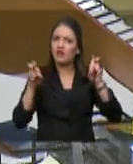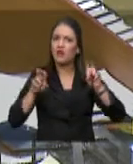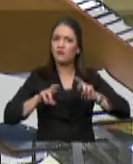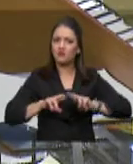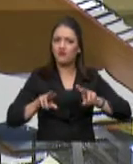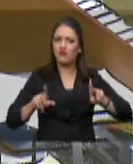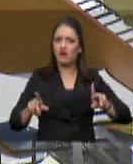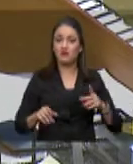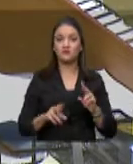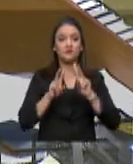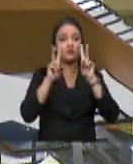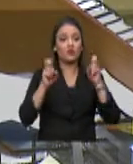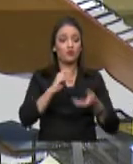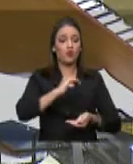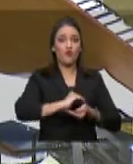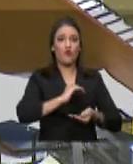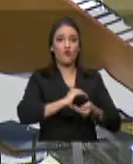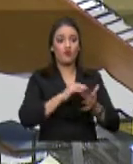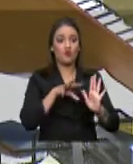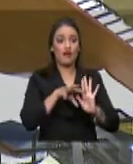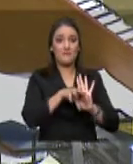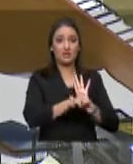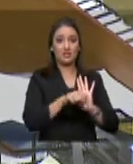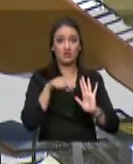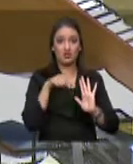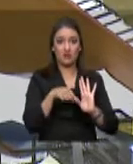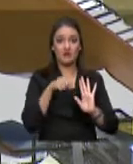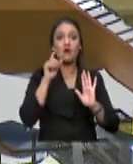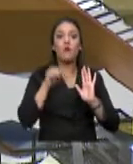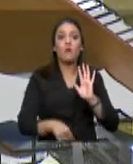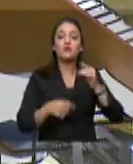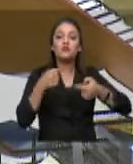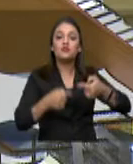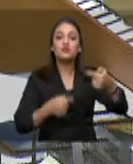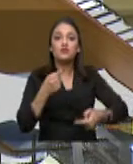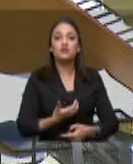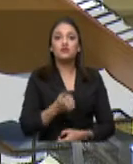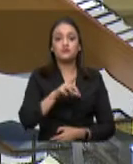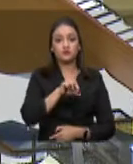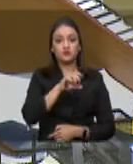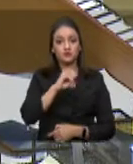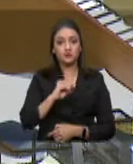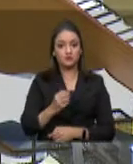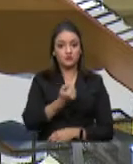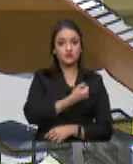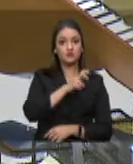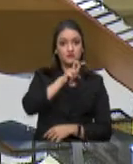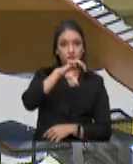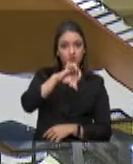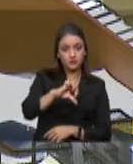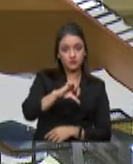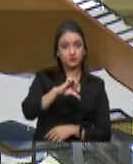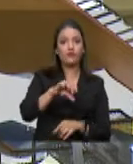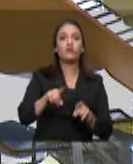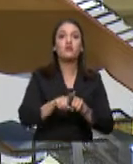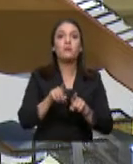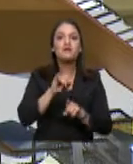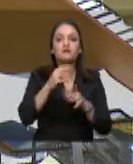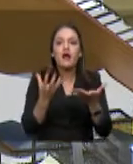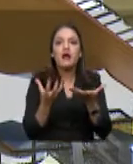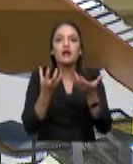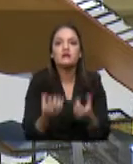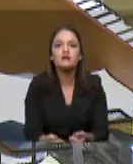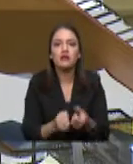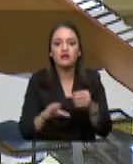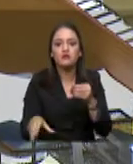A questão do Fundo da Amazônia, como já mencionei, é amplamente discutida na DO 59. A aceitação do aditamento